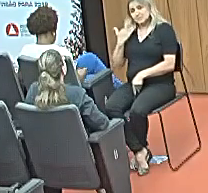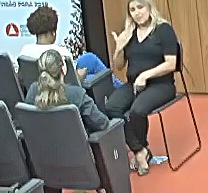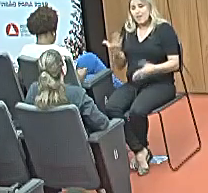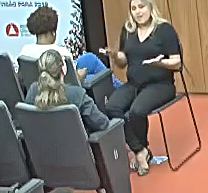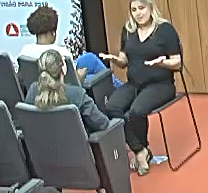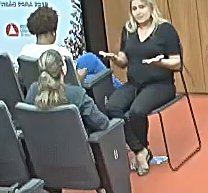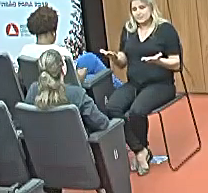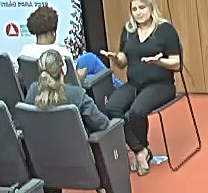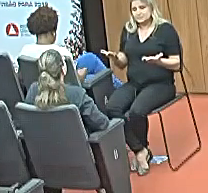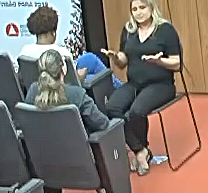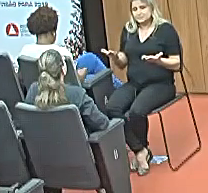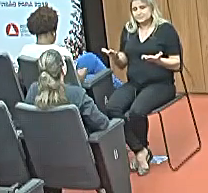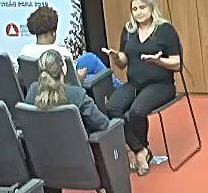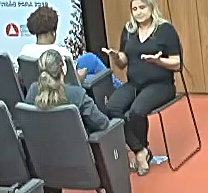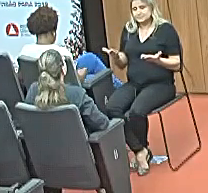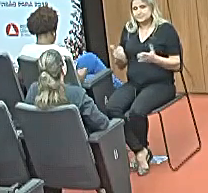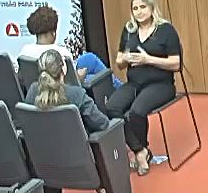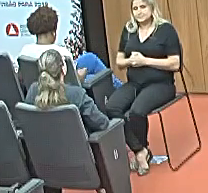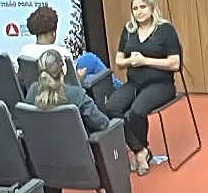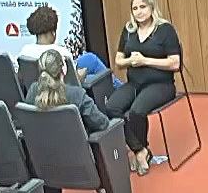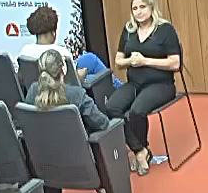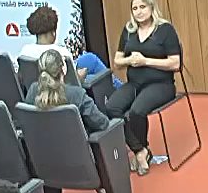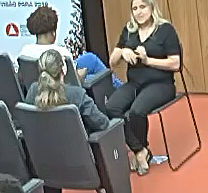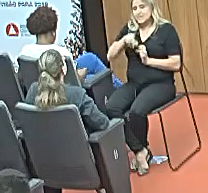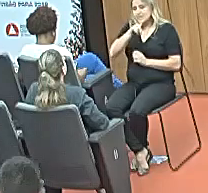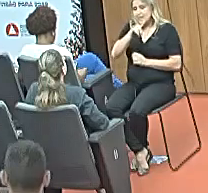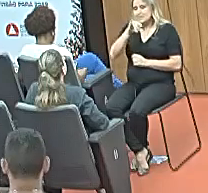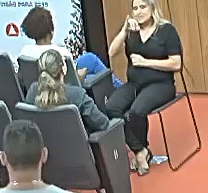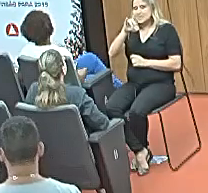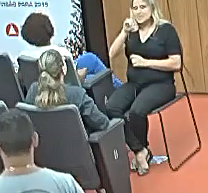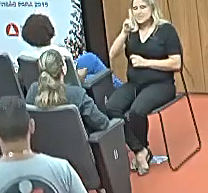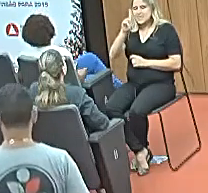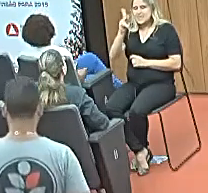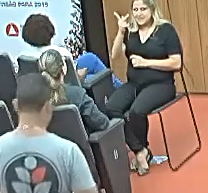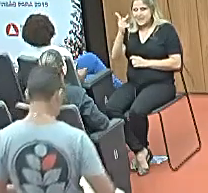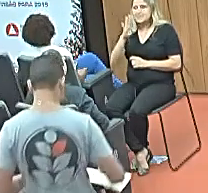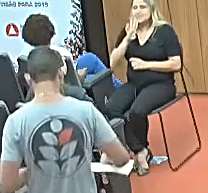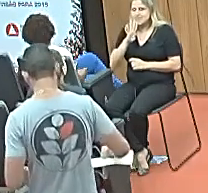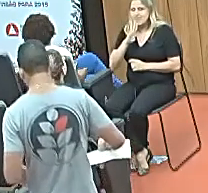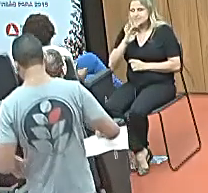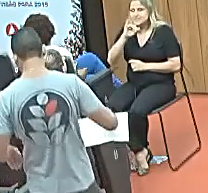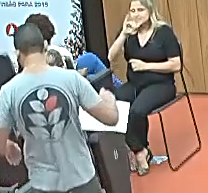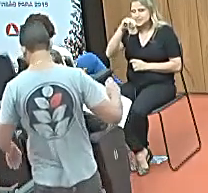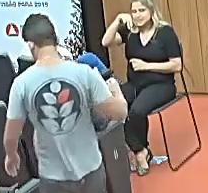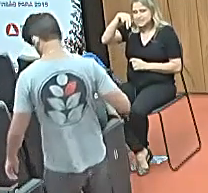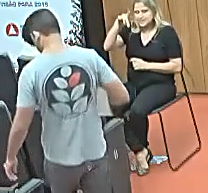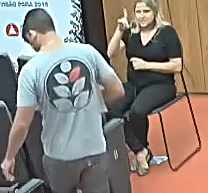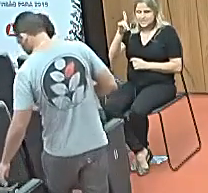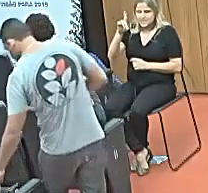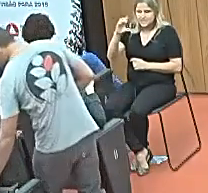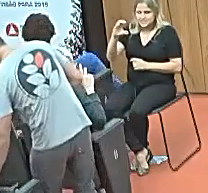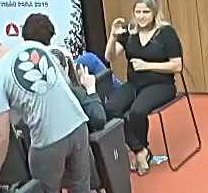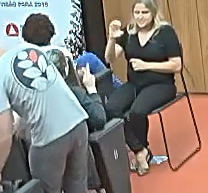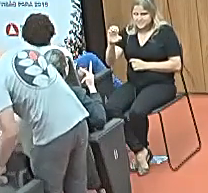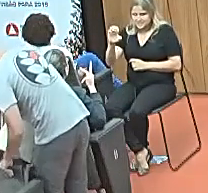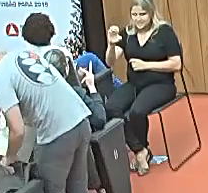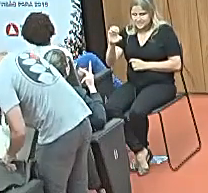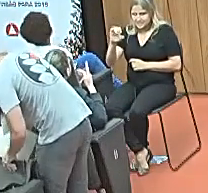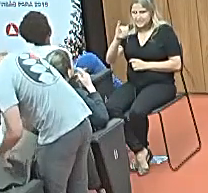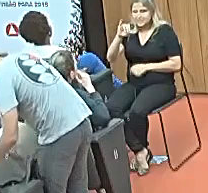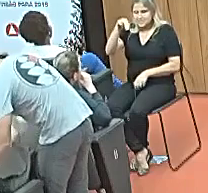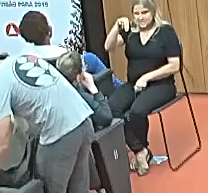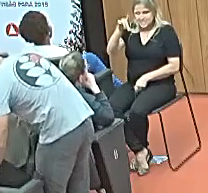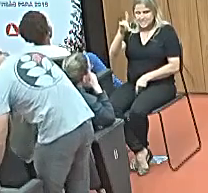dos mais baixos e e de hd é de minas então esses dois camiões vão realmente